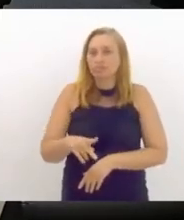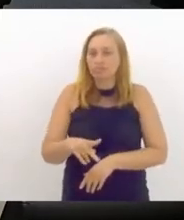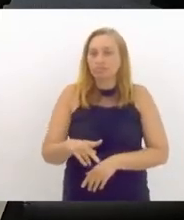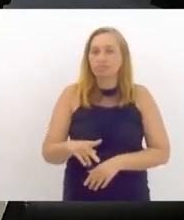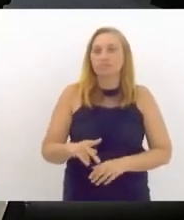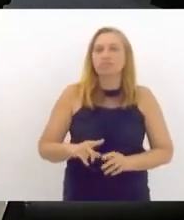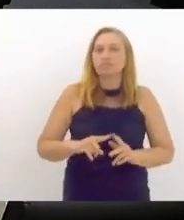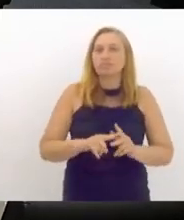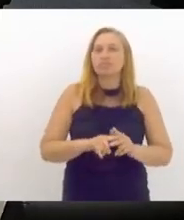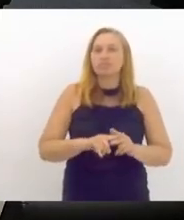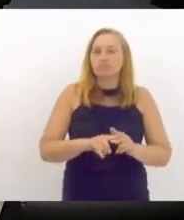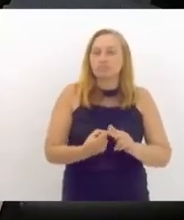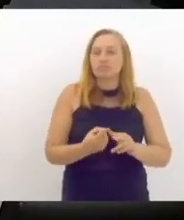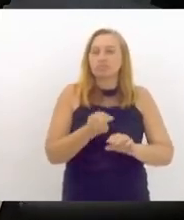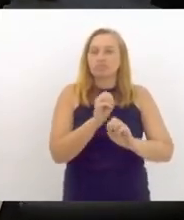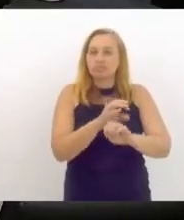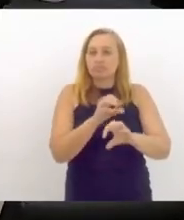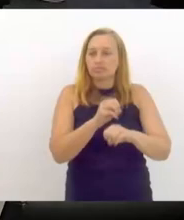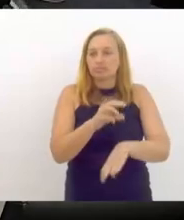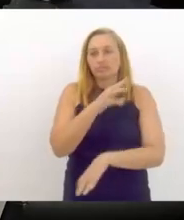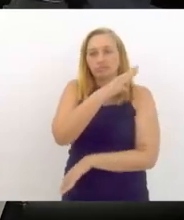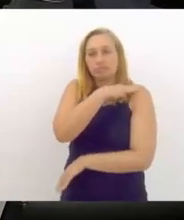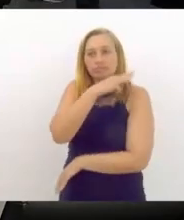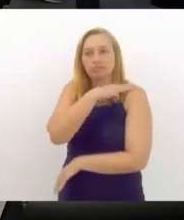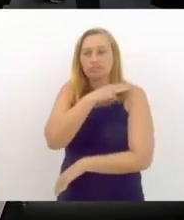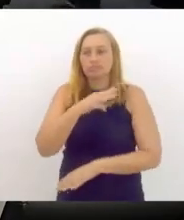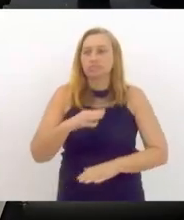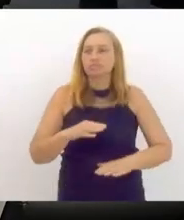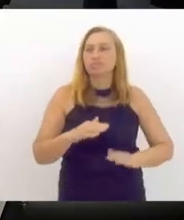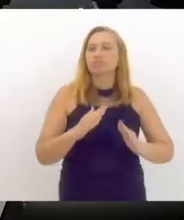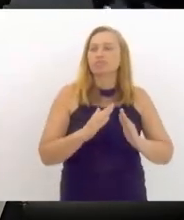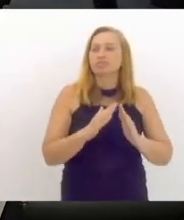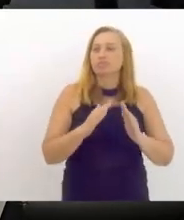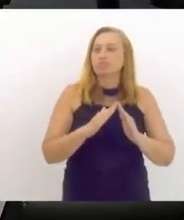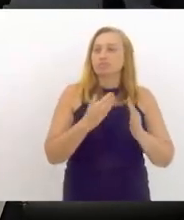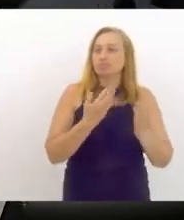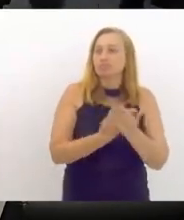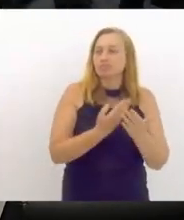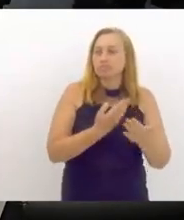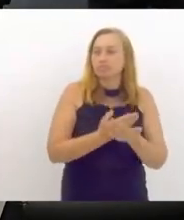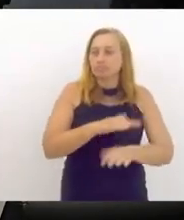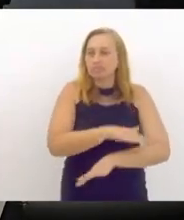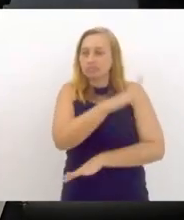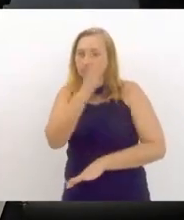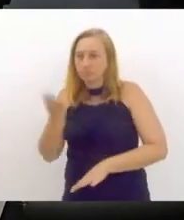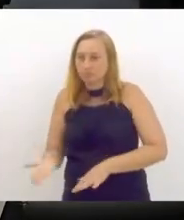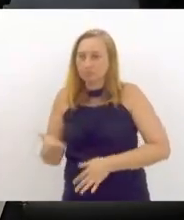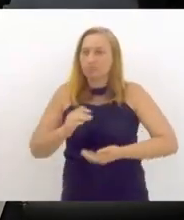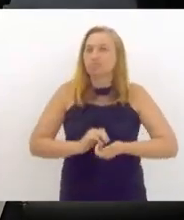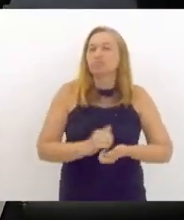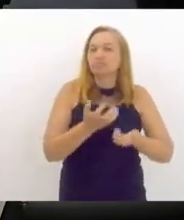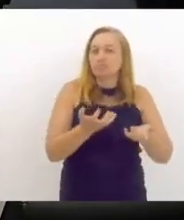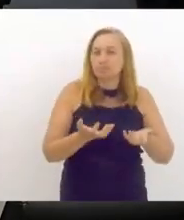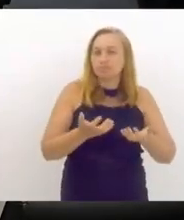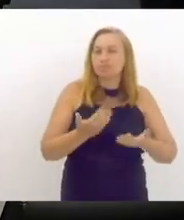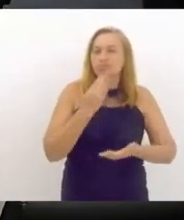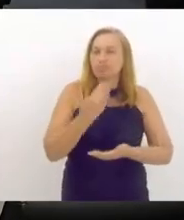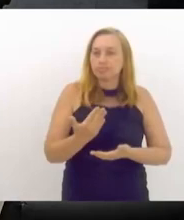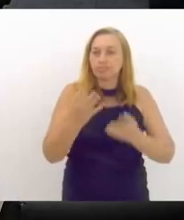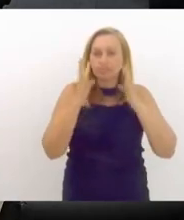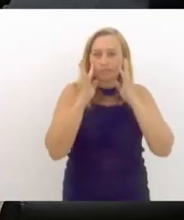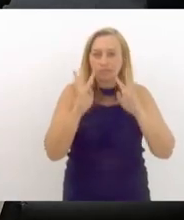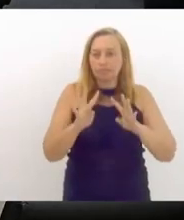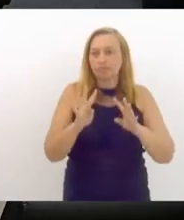do ensino médio e a escola integral. Uma outra coisa, presidente, que eu gostaria de pedir a